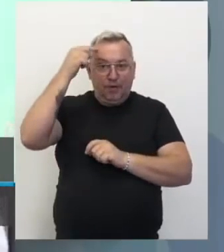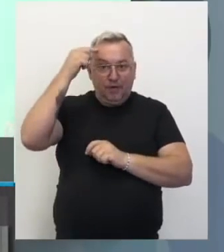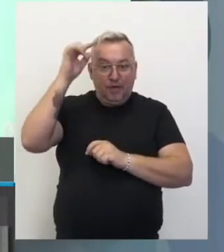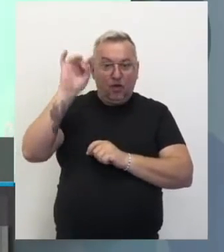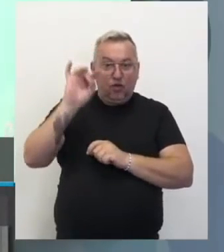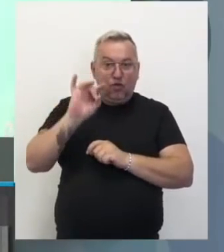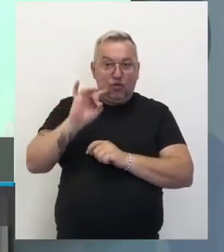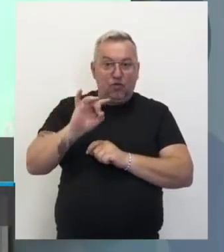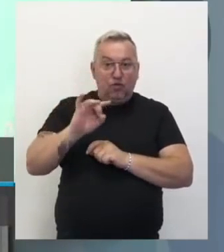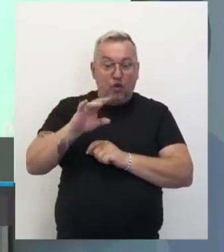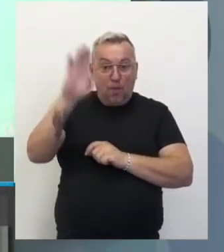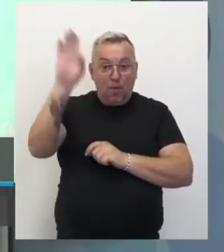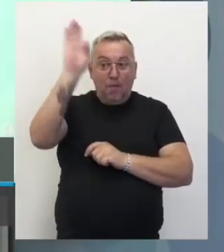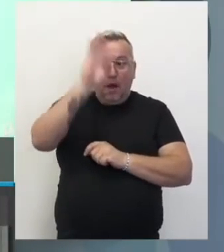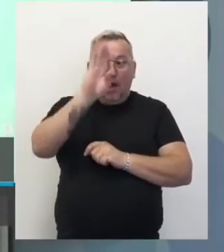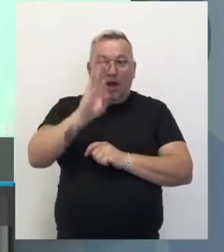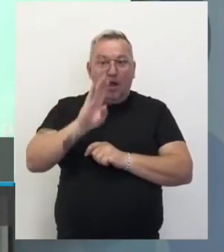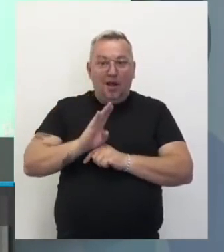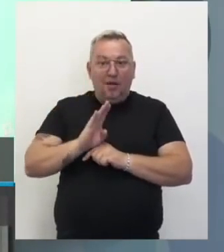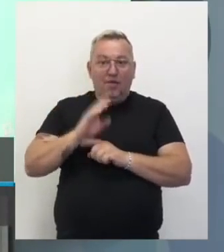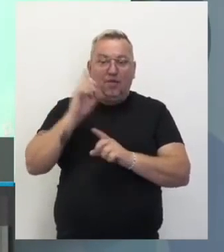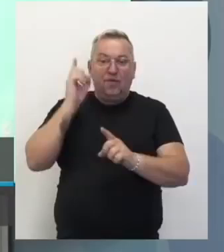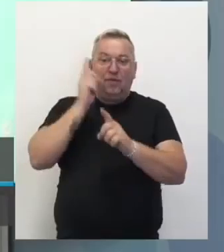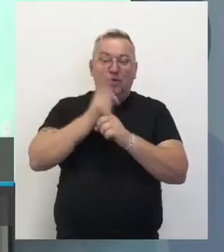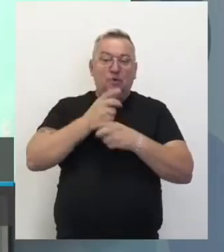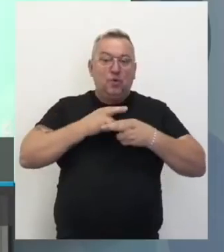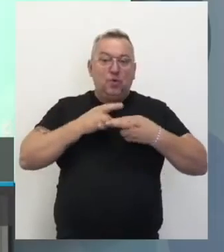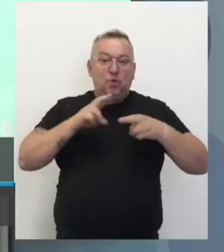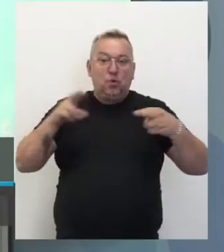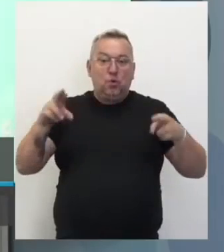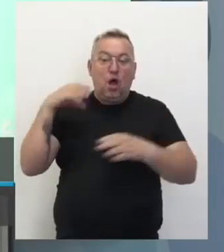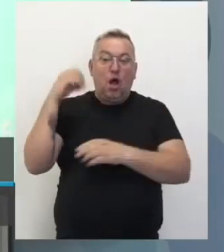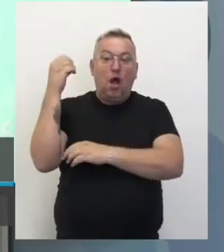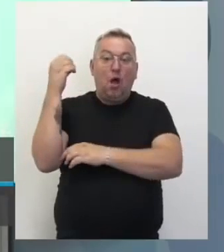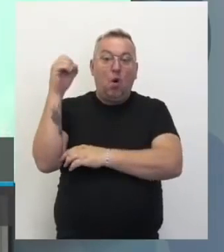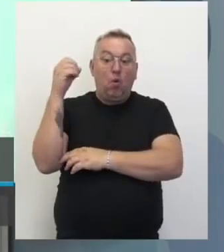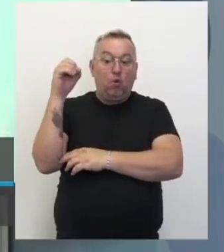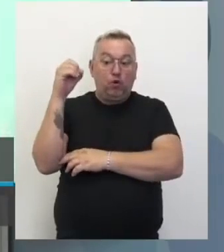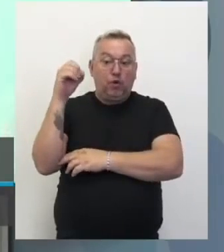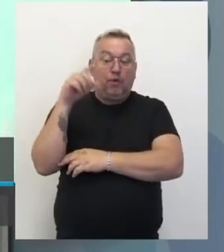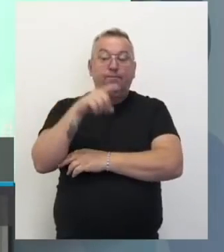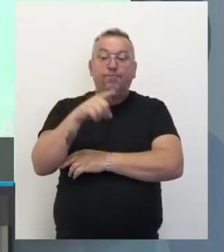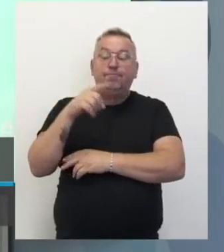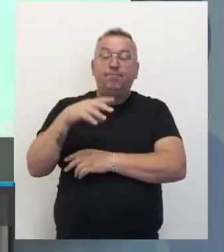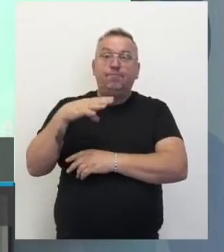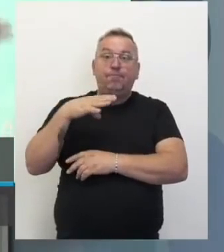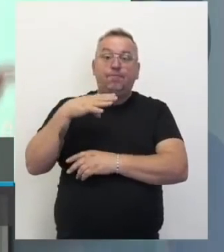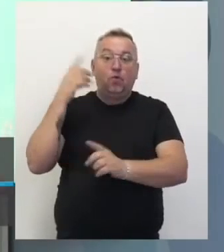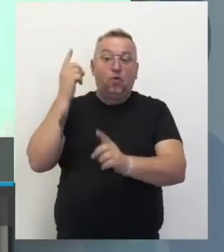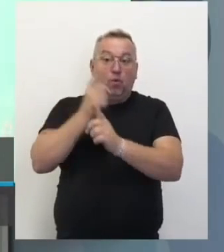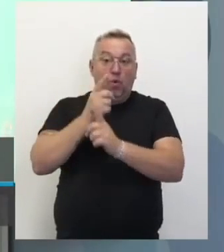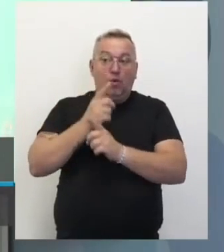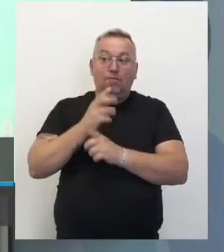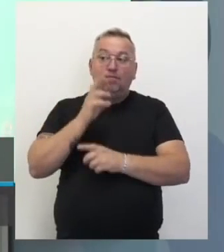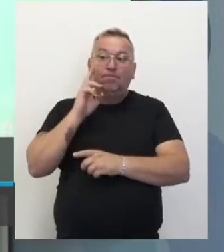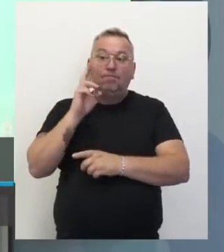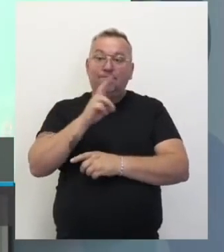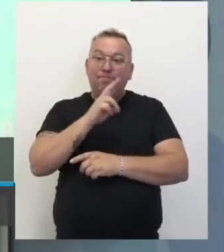né, em Brasil, você encontra aqui churrascarias gaúchas, né, você encontra aqui restaurantes de